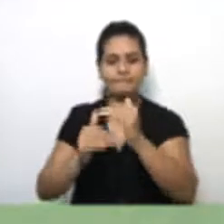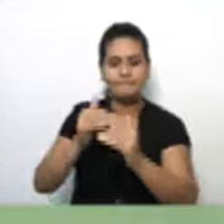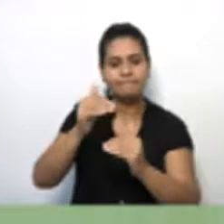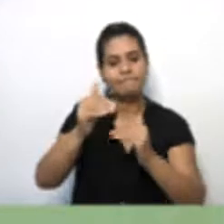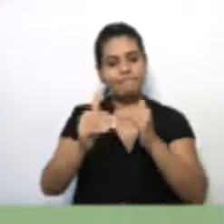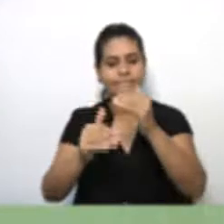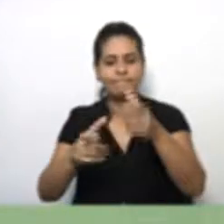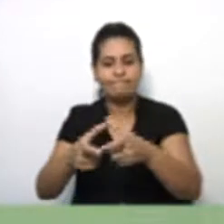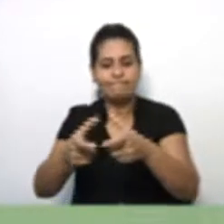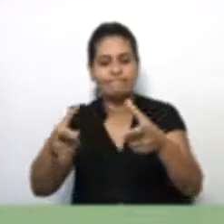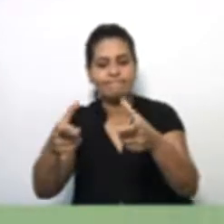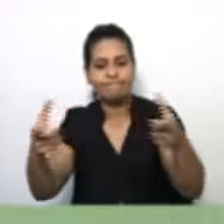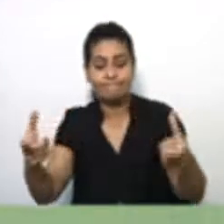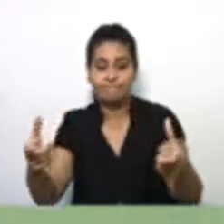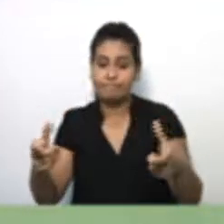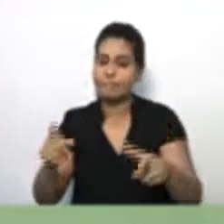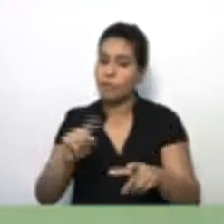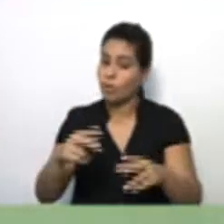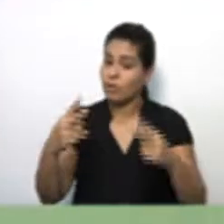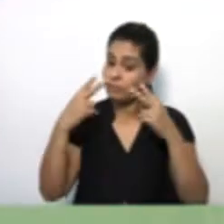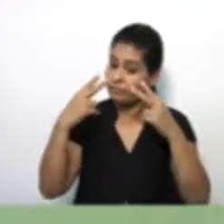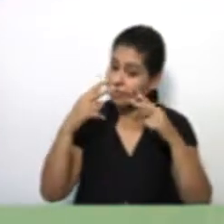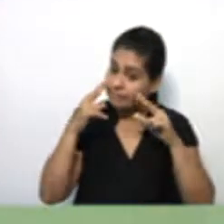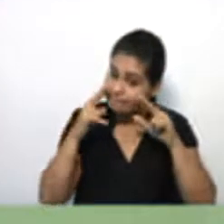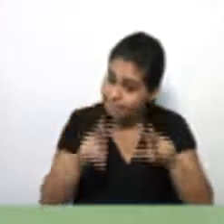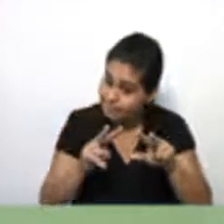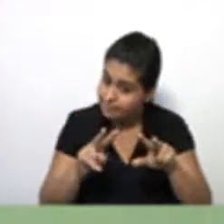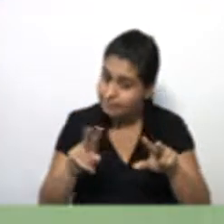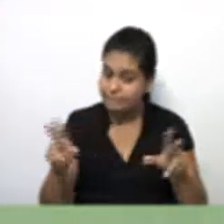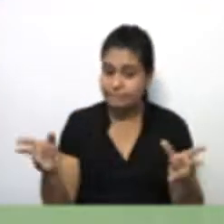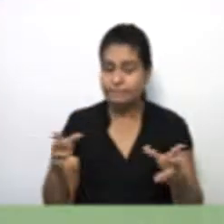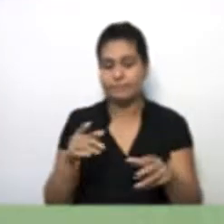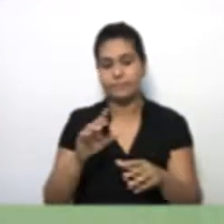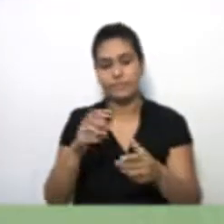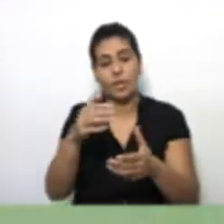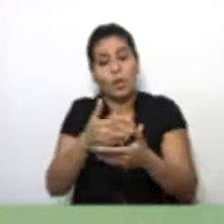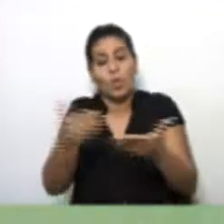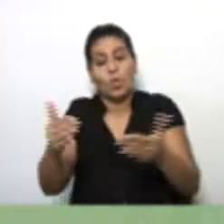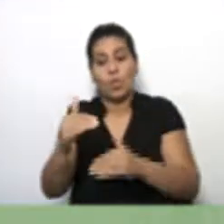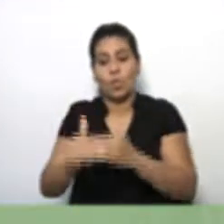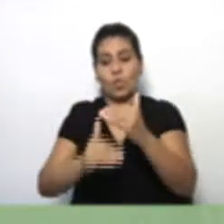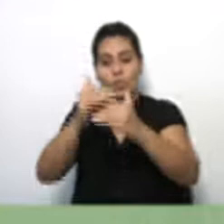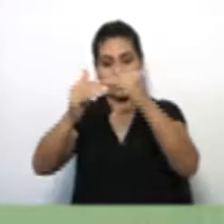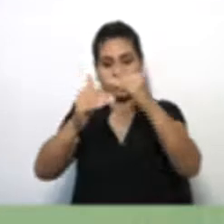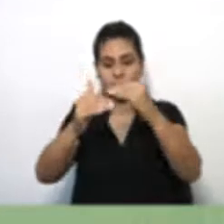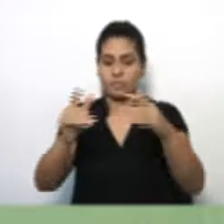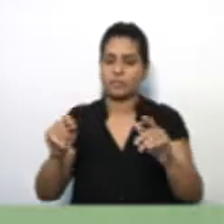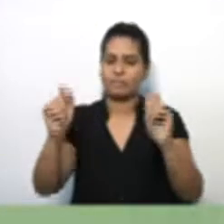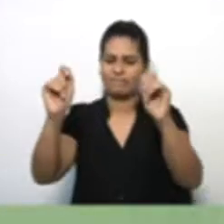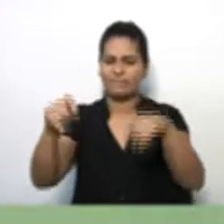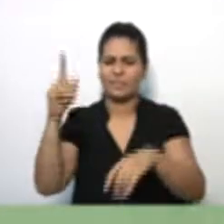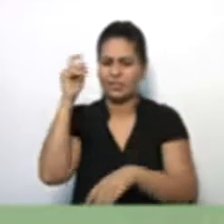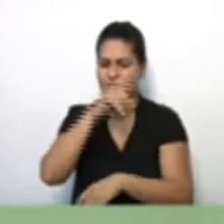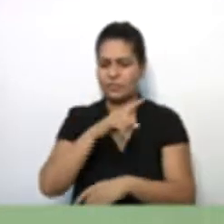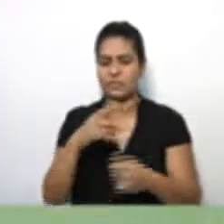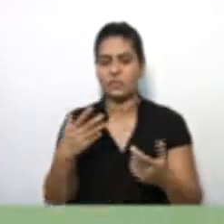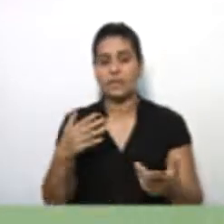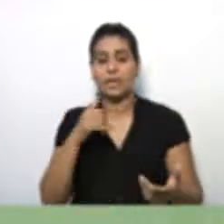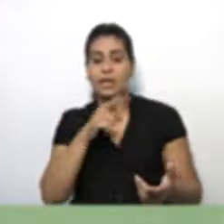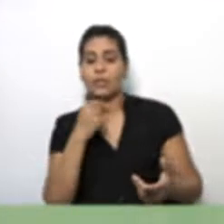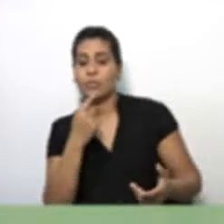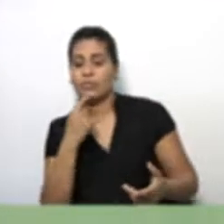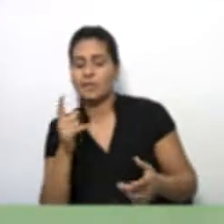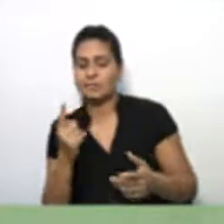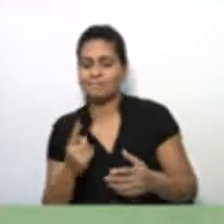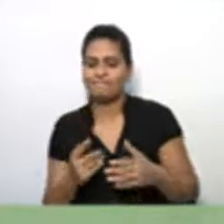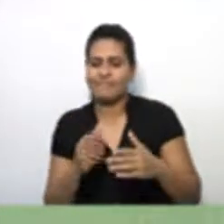De construí-los. Veja bem, da adaptação, você vai construir. Além disso, supõe que a maior dificuldade do planejamento decorre da